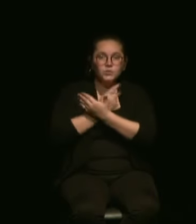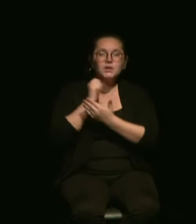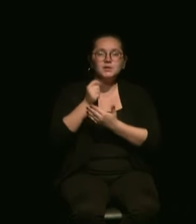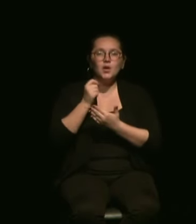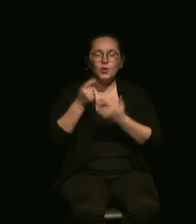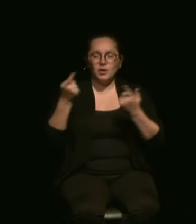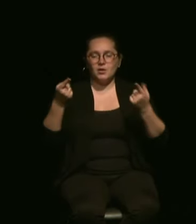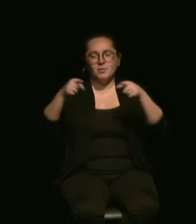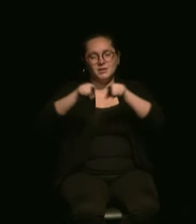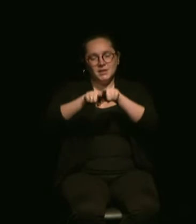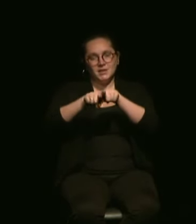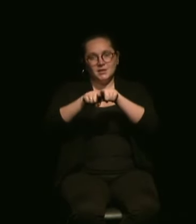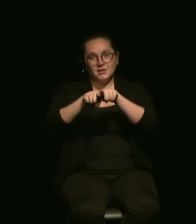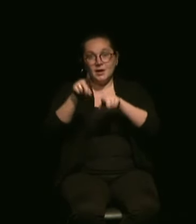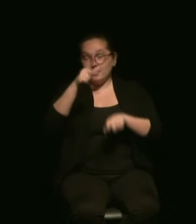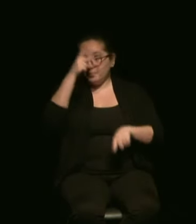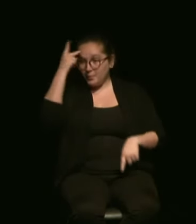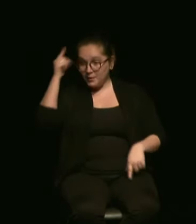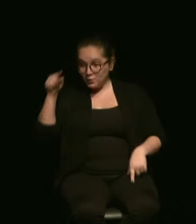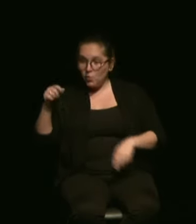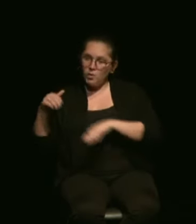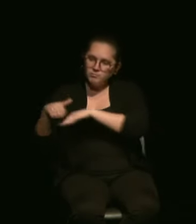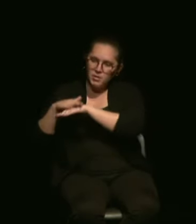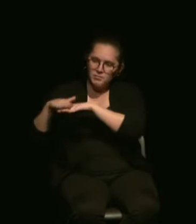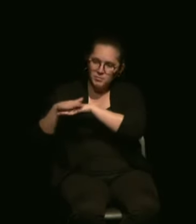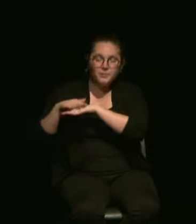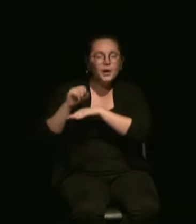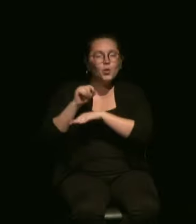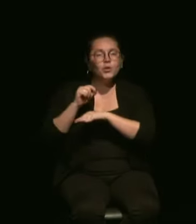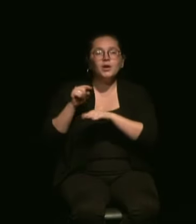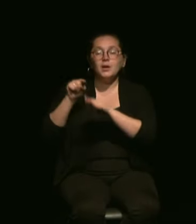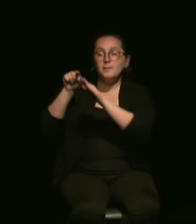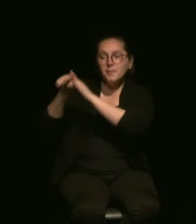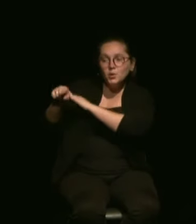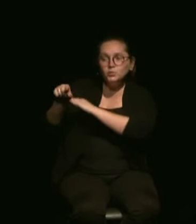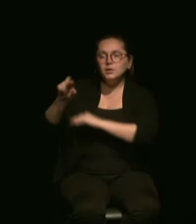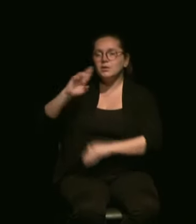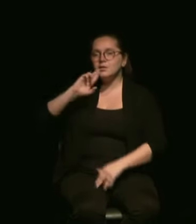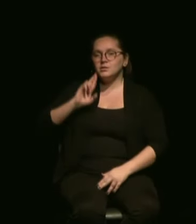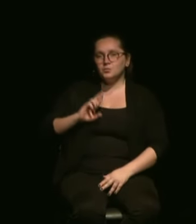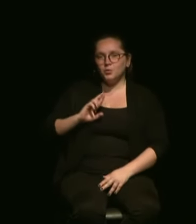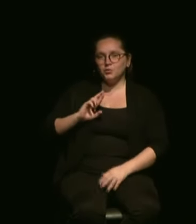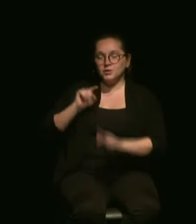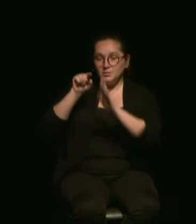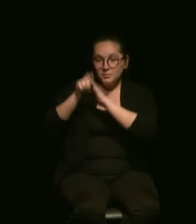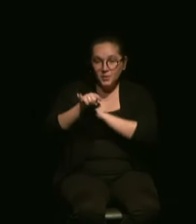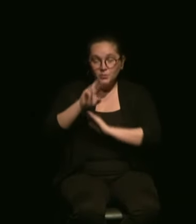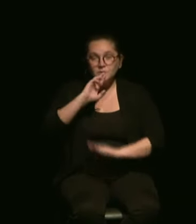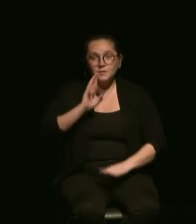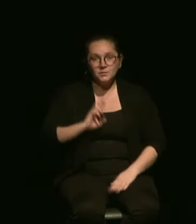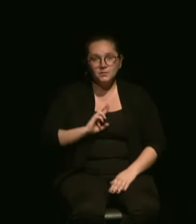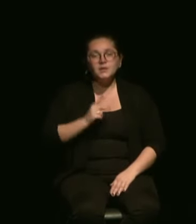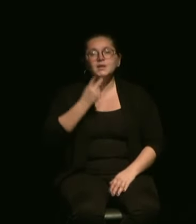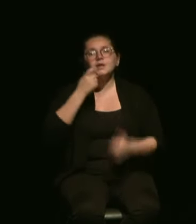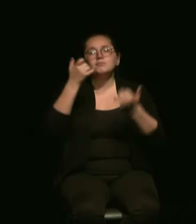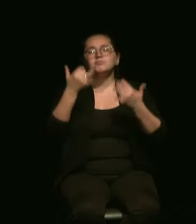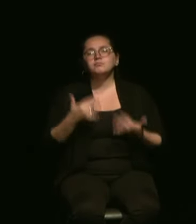entre quem conversa, quem pergunta e quem responde. E ele vai chamar isso de